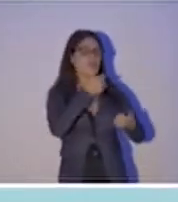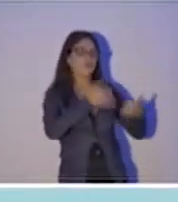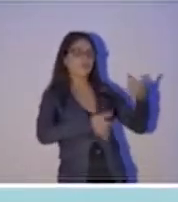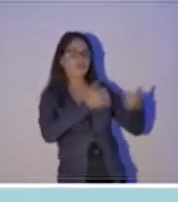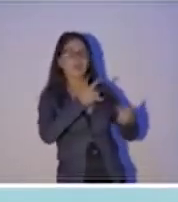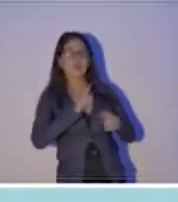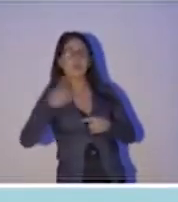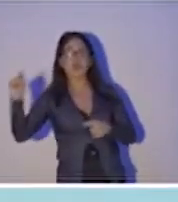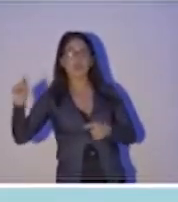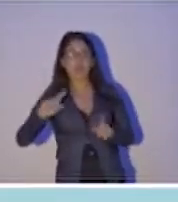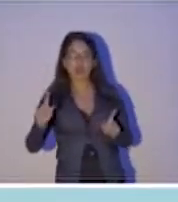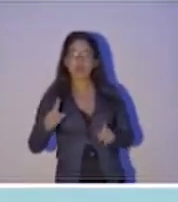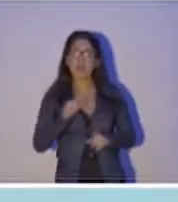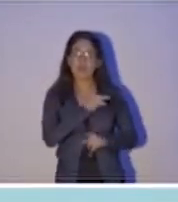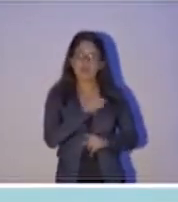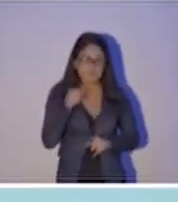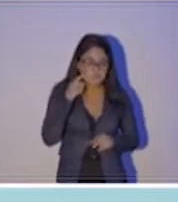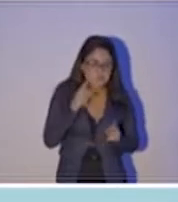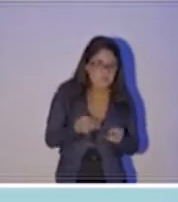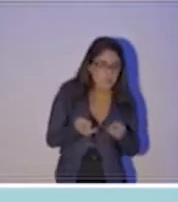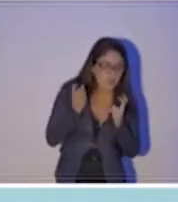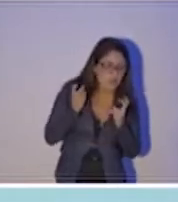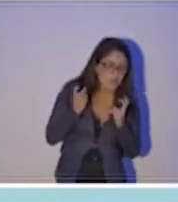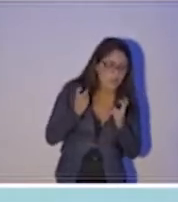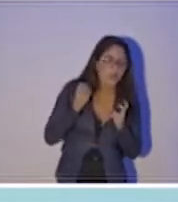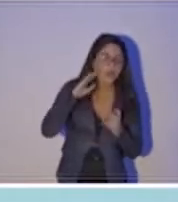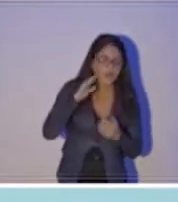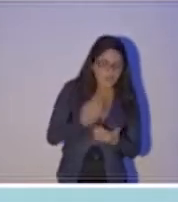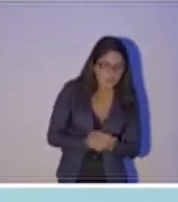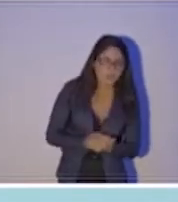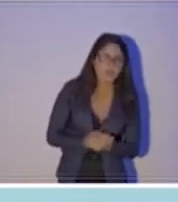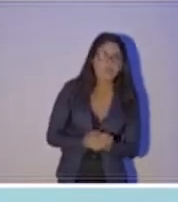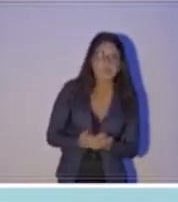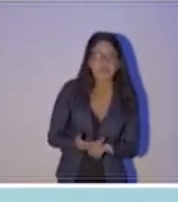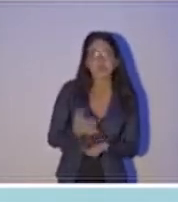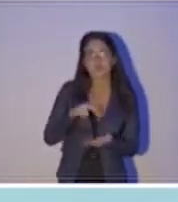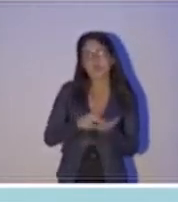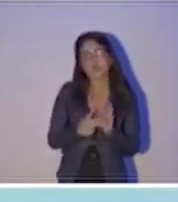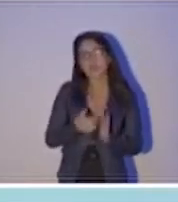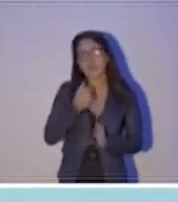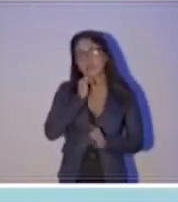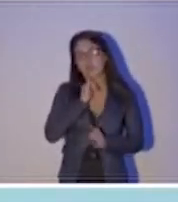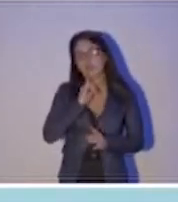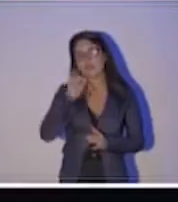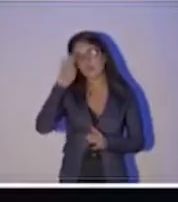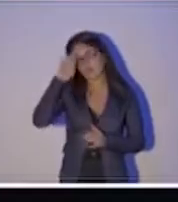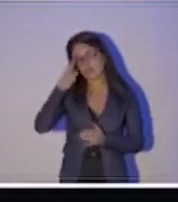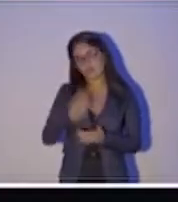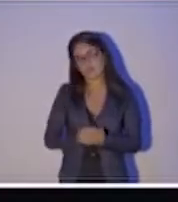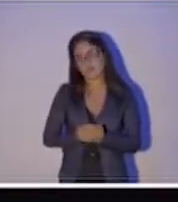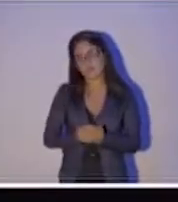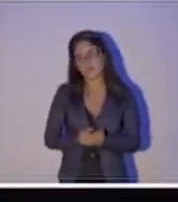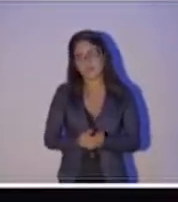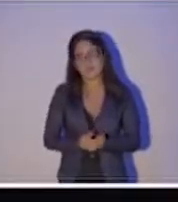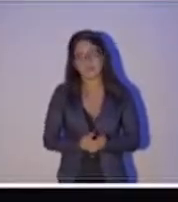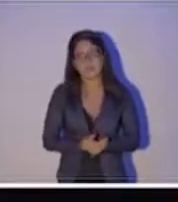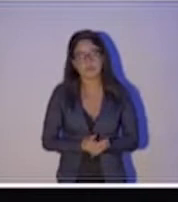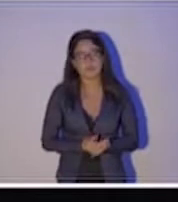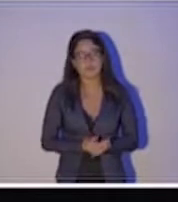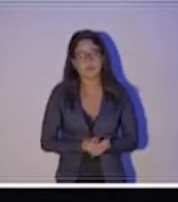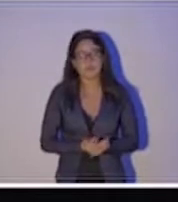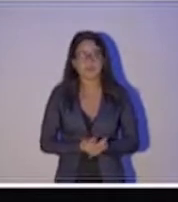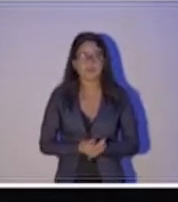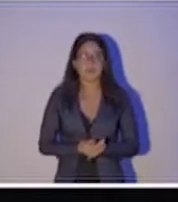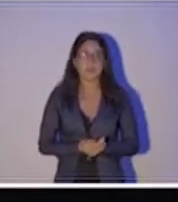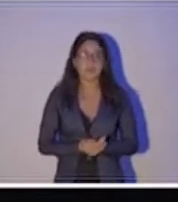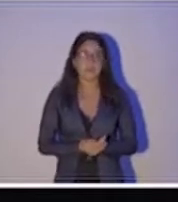ficar em primeiro lugar, e foi o que isso aconteceu. Então, esse é um exemplo de confiança. E também